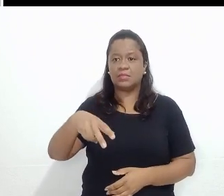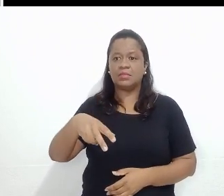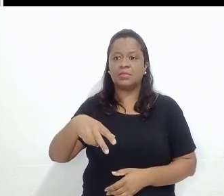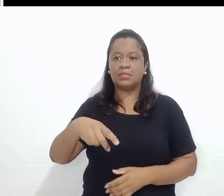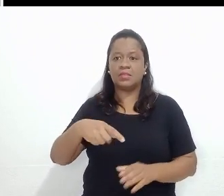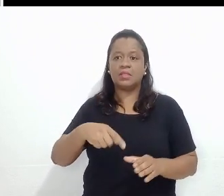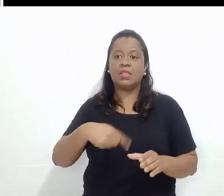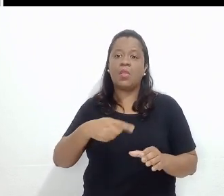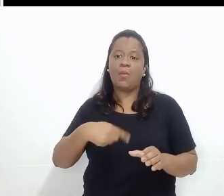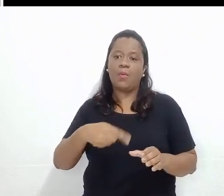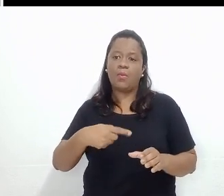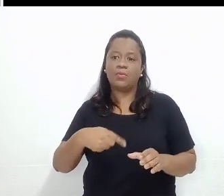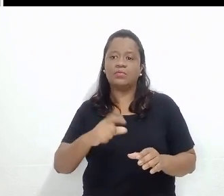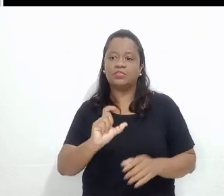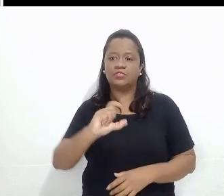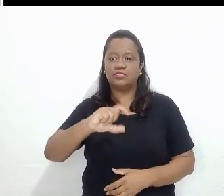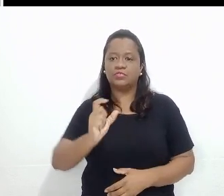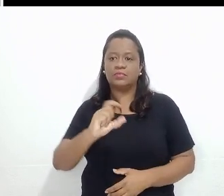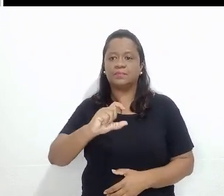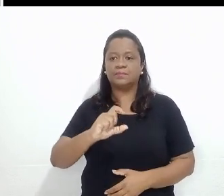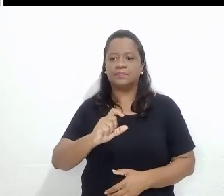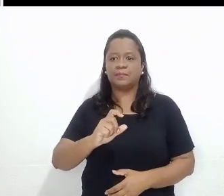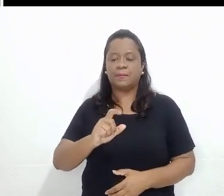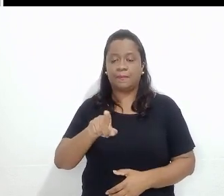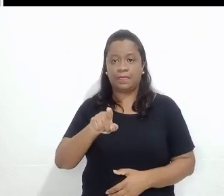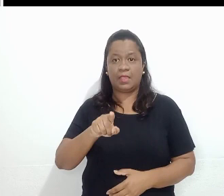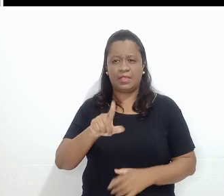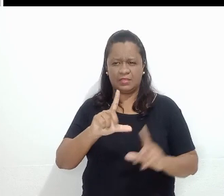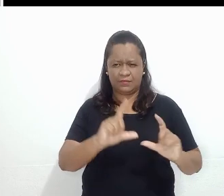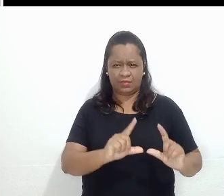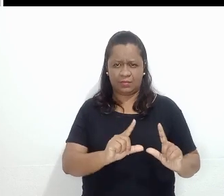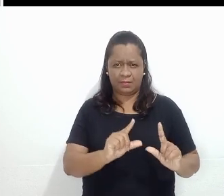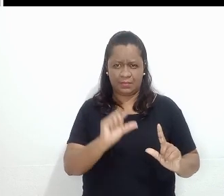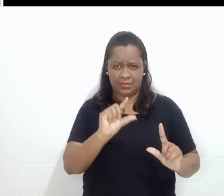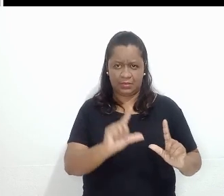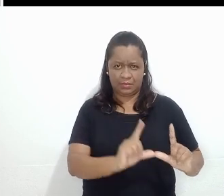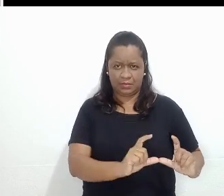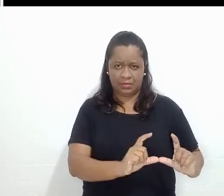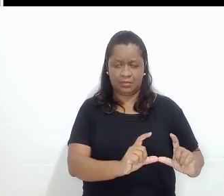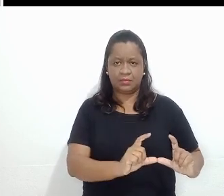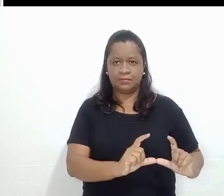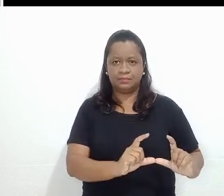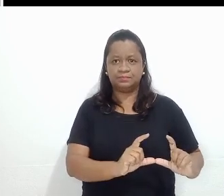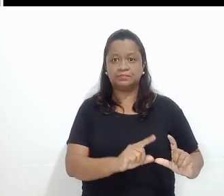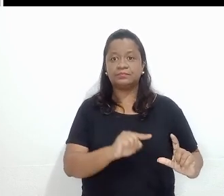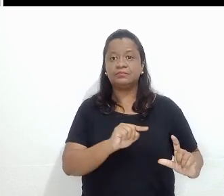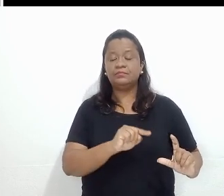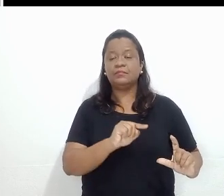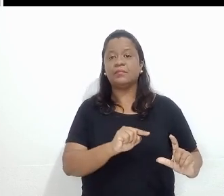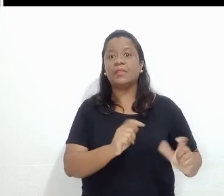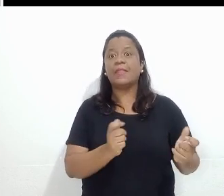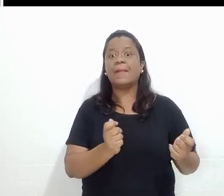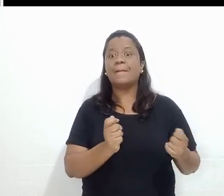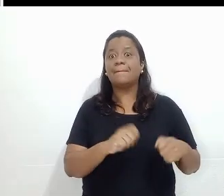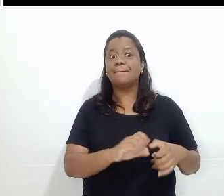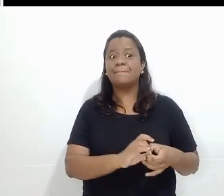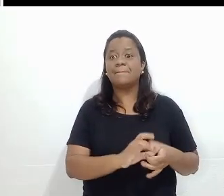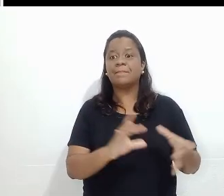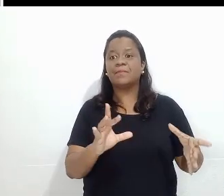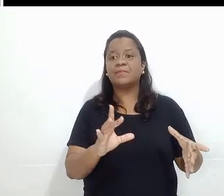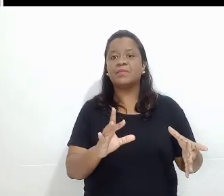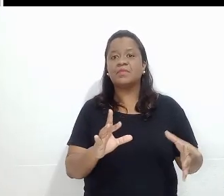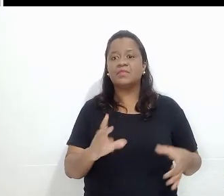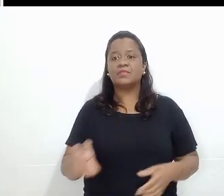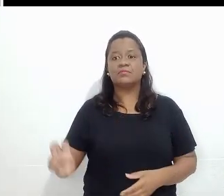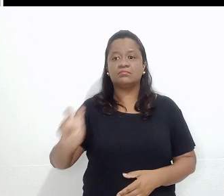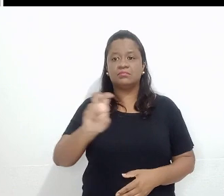nessa grua. Esse aqui é o tipo de grua, nessa foto pequena aqui da esquerda, embaixo, que permite que o cameraman sente nesse